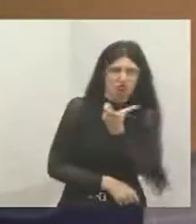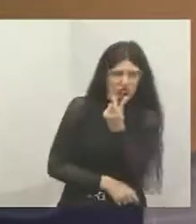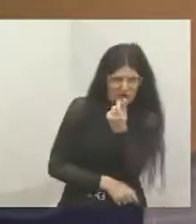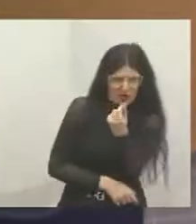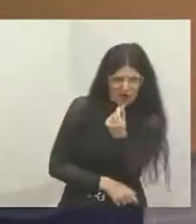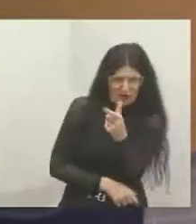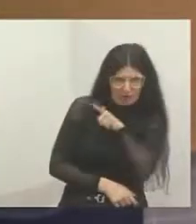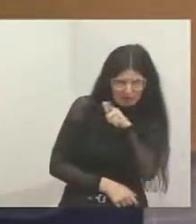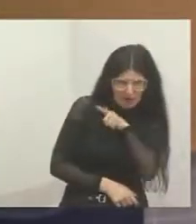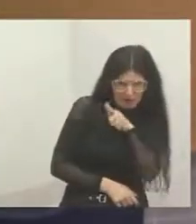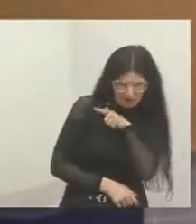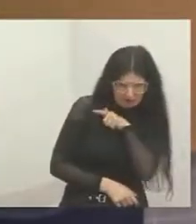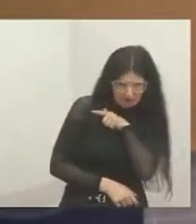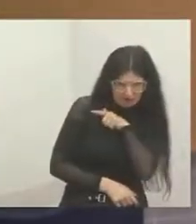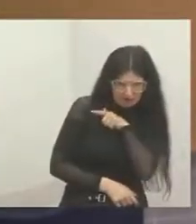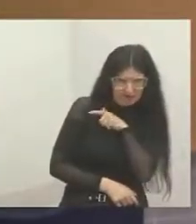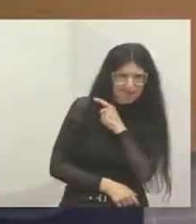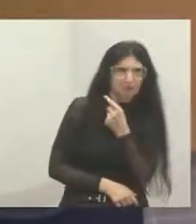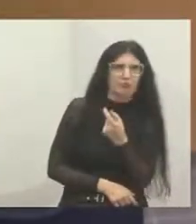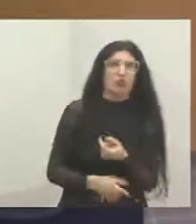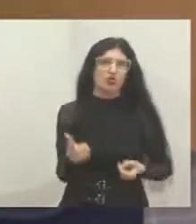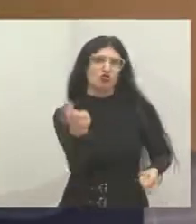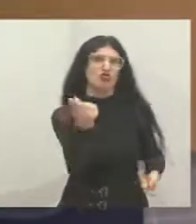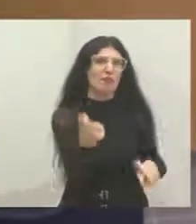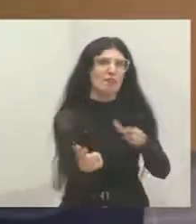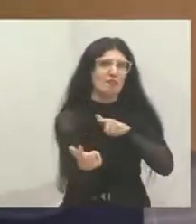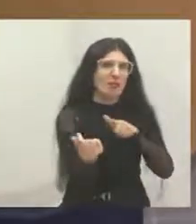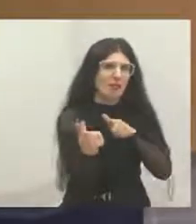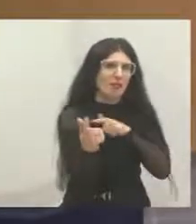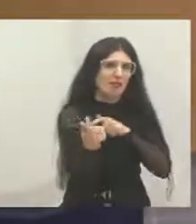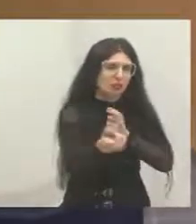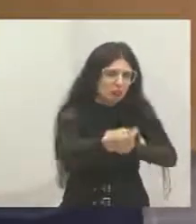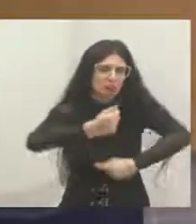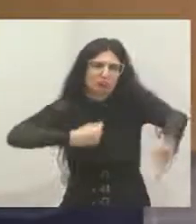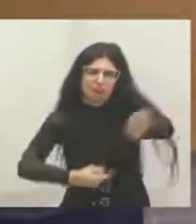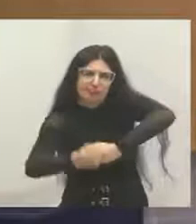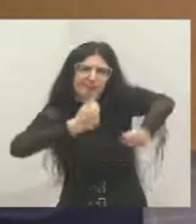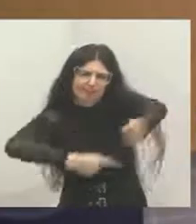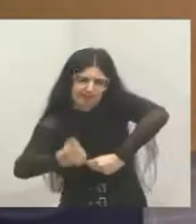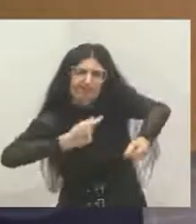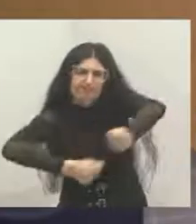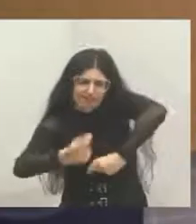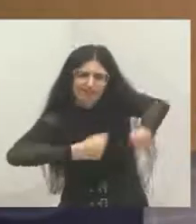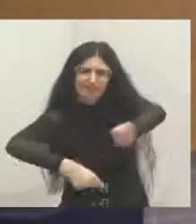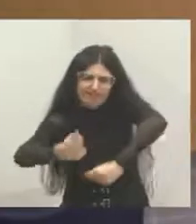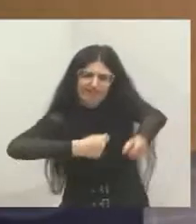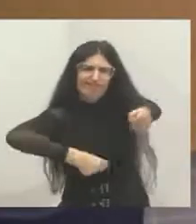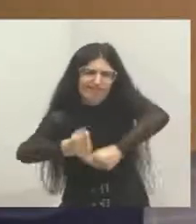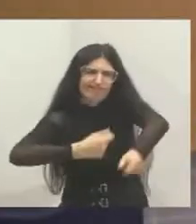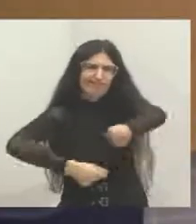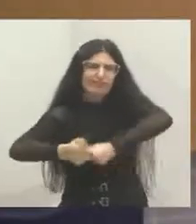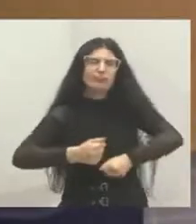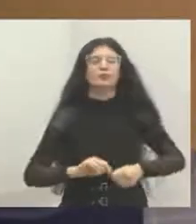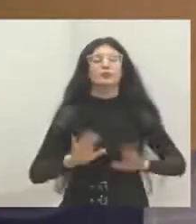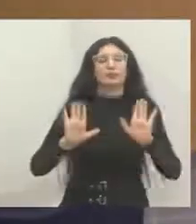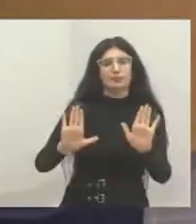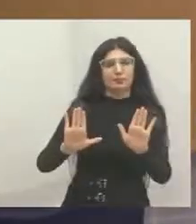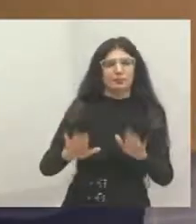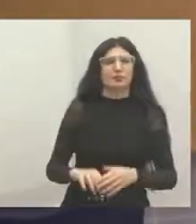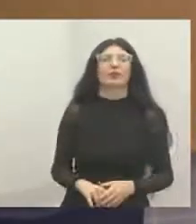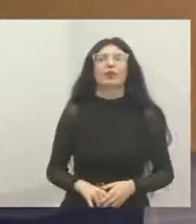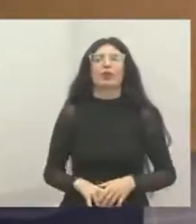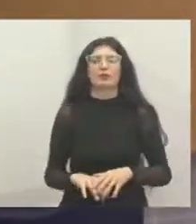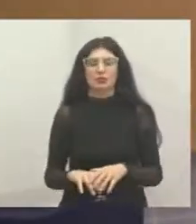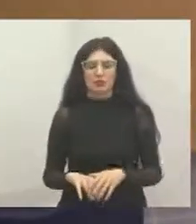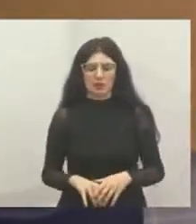tem dinheiro. Dinheiro na sua mão. Temos que entender que, quando a gente apresenta aqui, nós estamos apresentando o